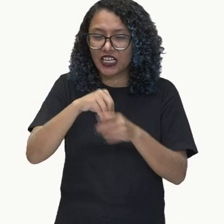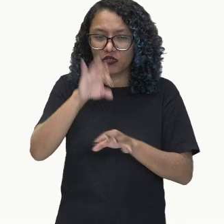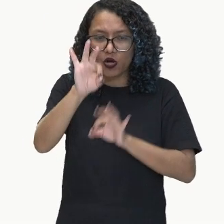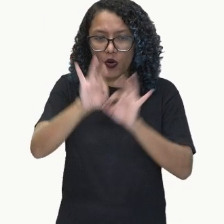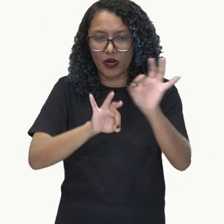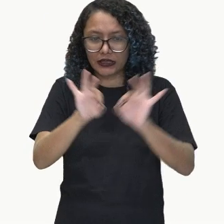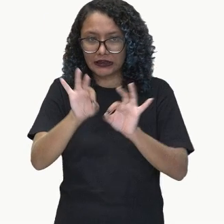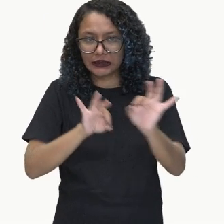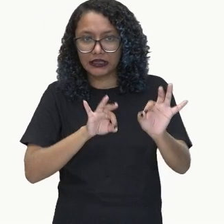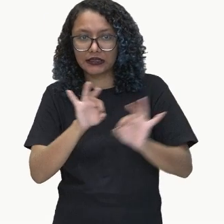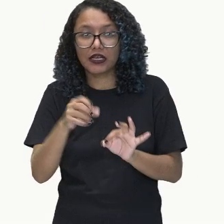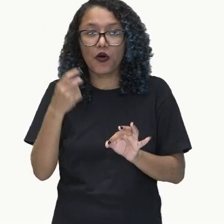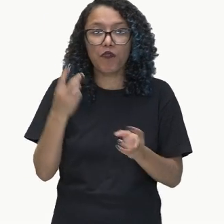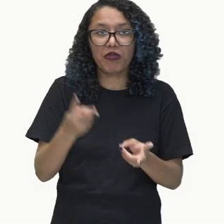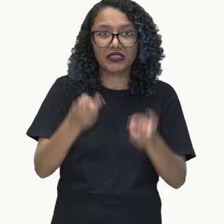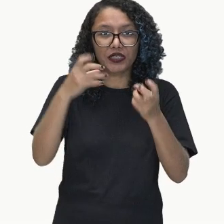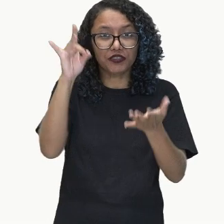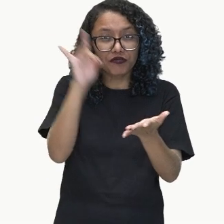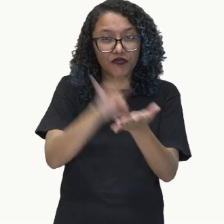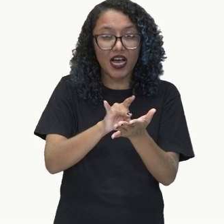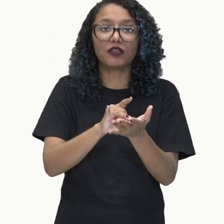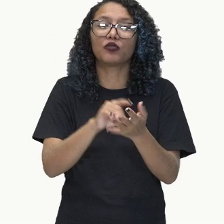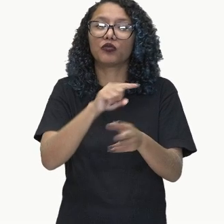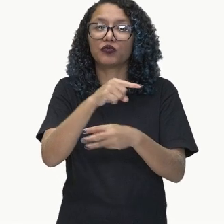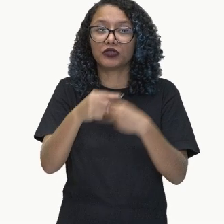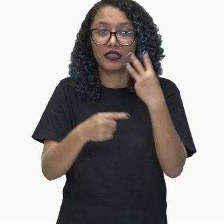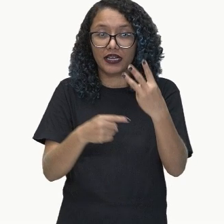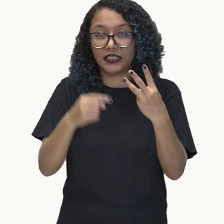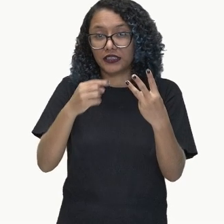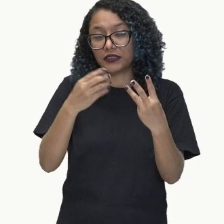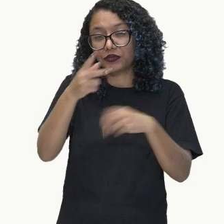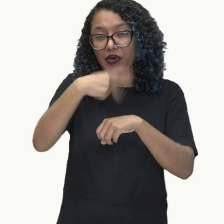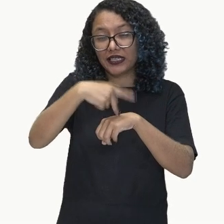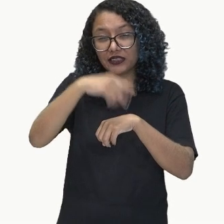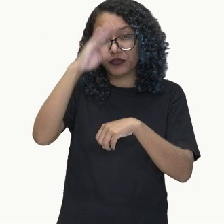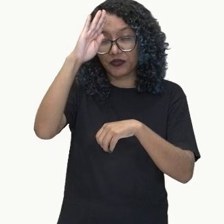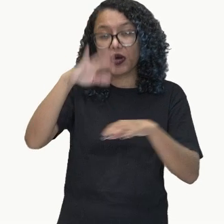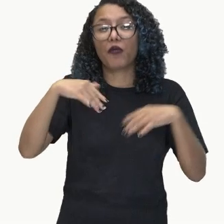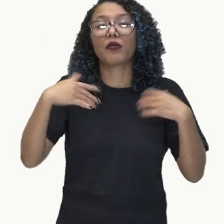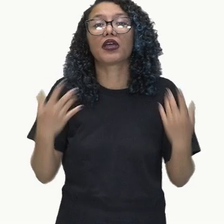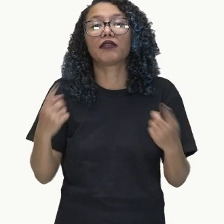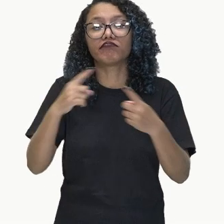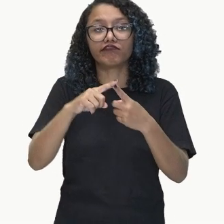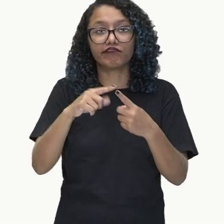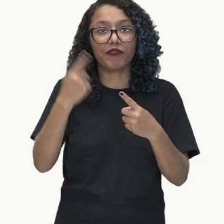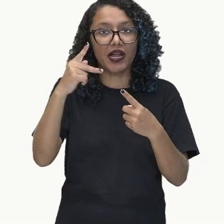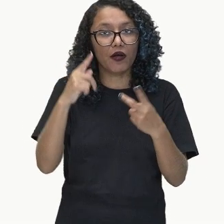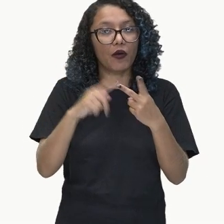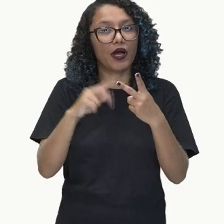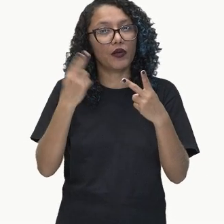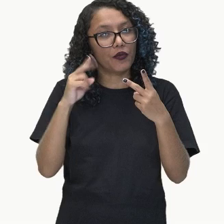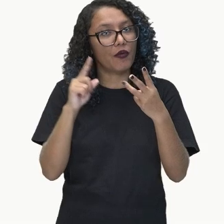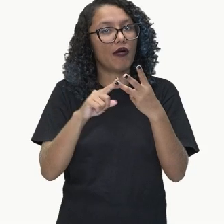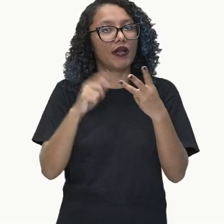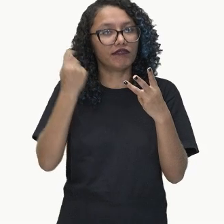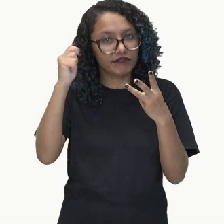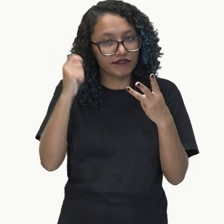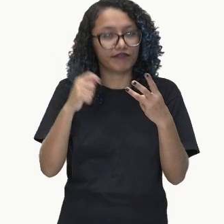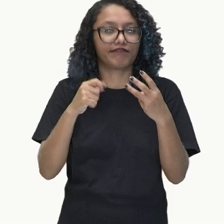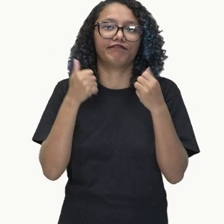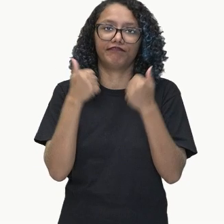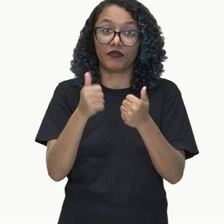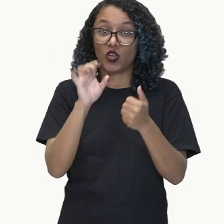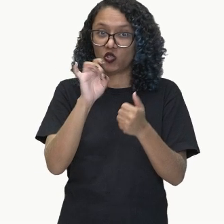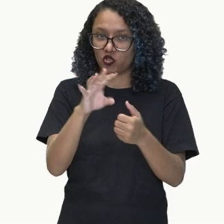gente vai verificar quais são os países da América Latina, estamos falando apenas de Paraguai, Uruguai e Argentina,